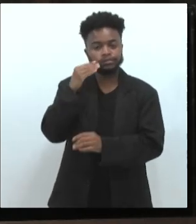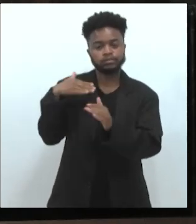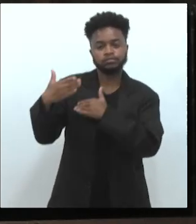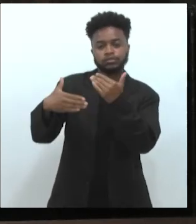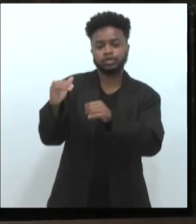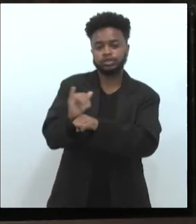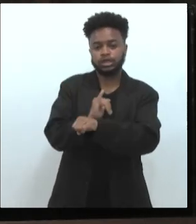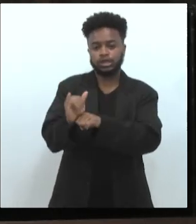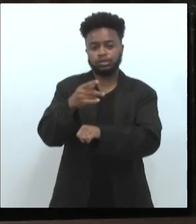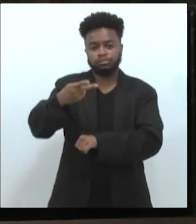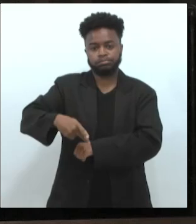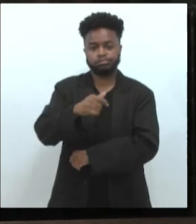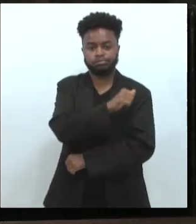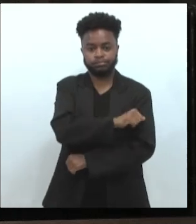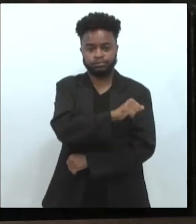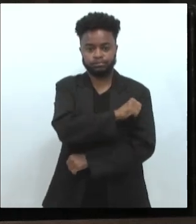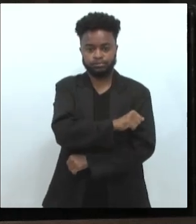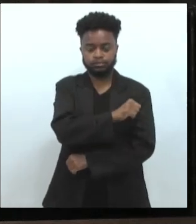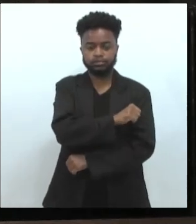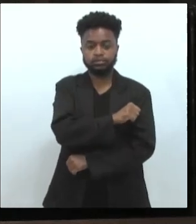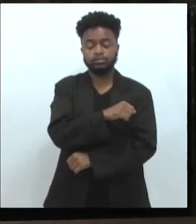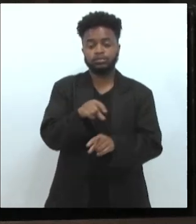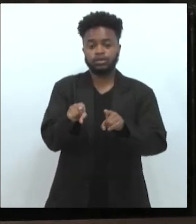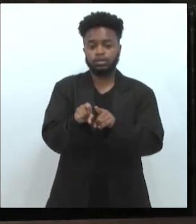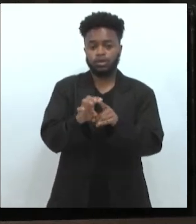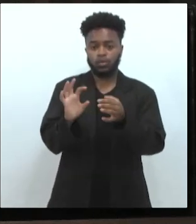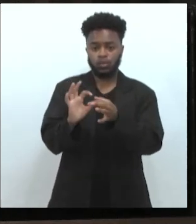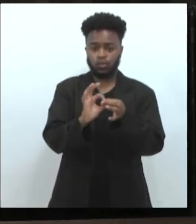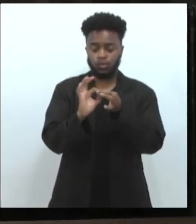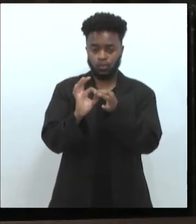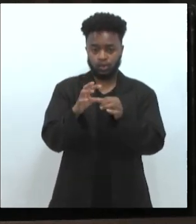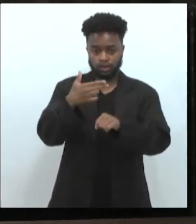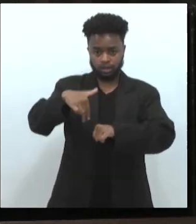nosso Estado. E até a União